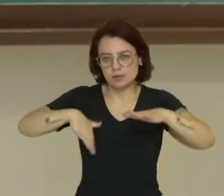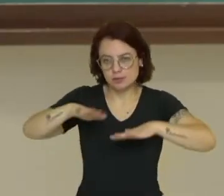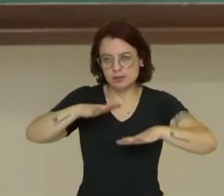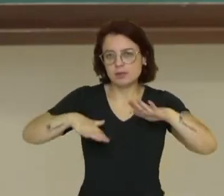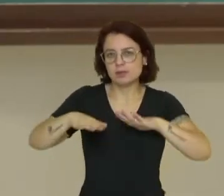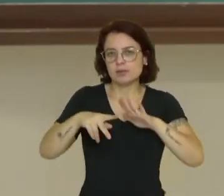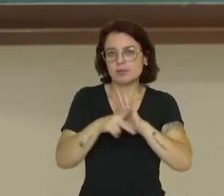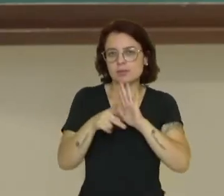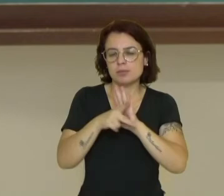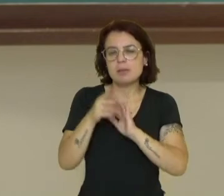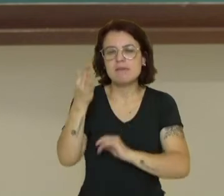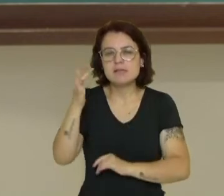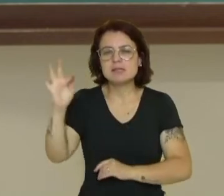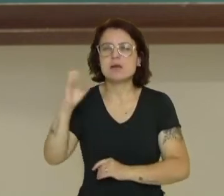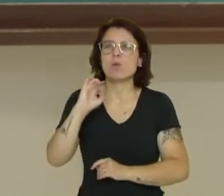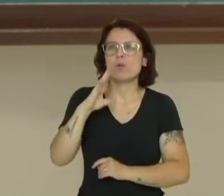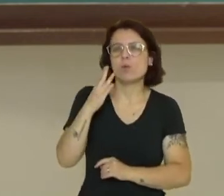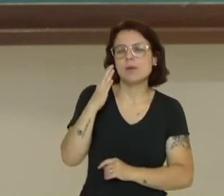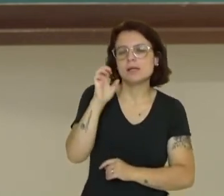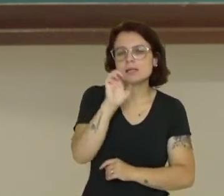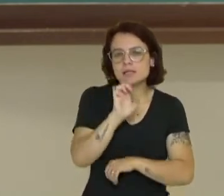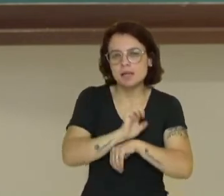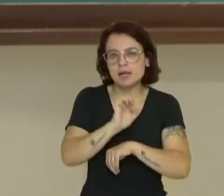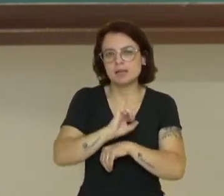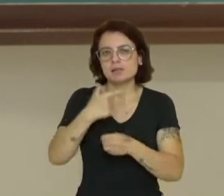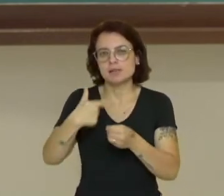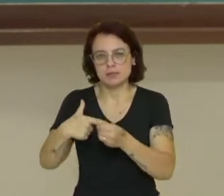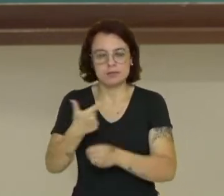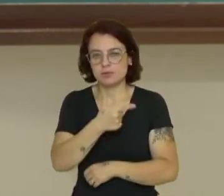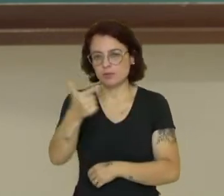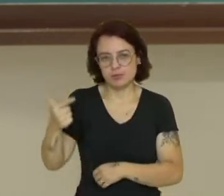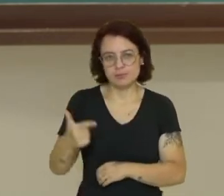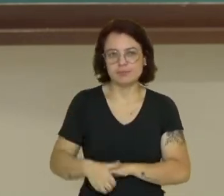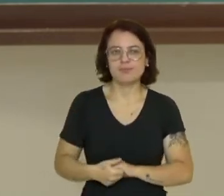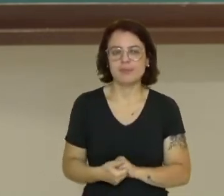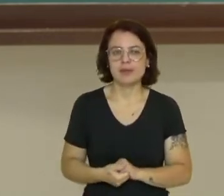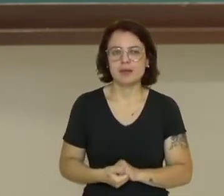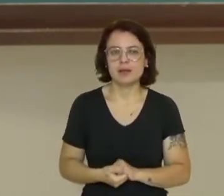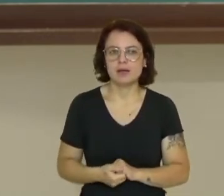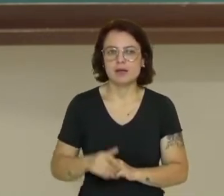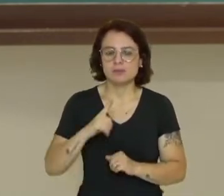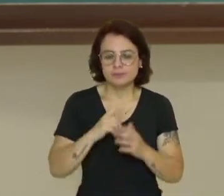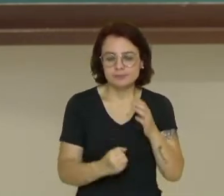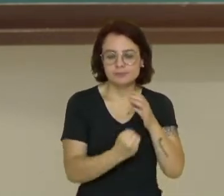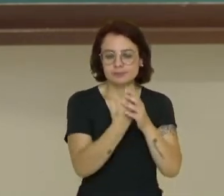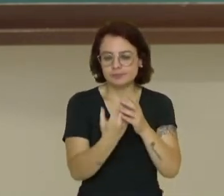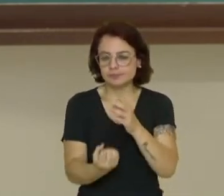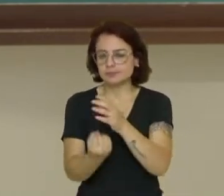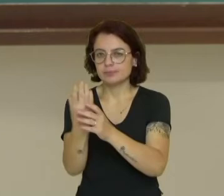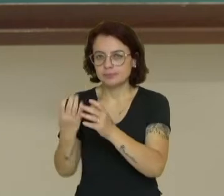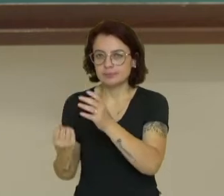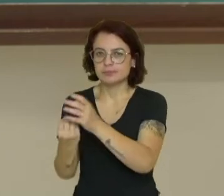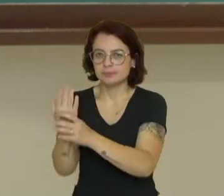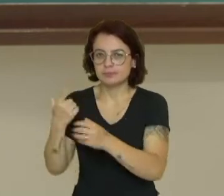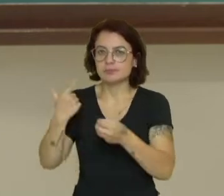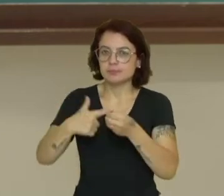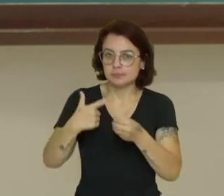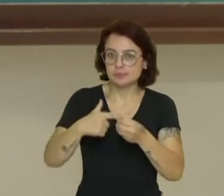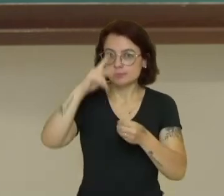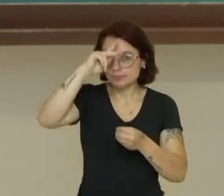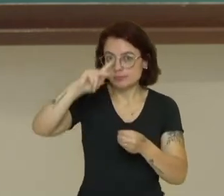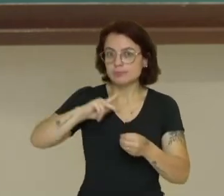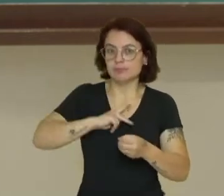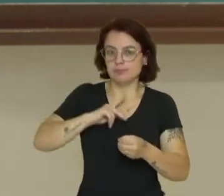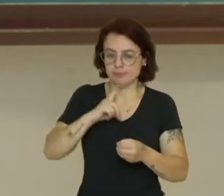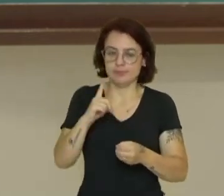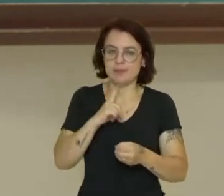a federação ou estados com cidades, né? As cidades se auto-organizavam, de ter algumas bem famosas,